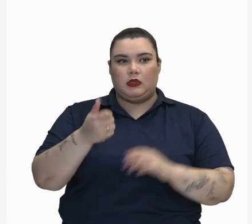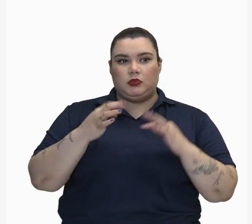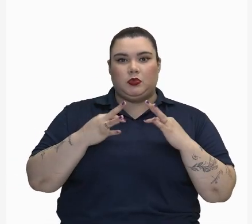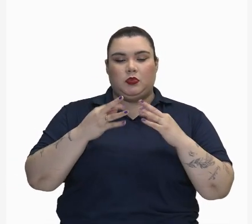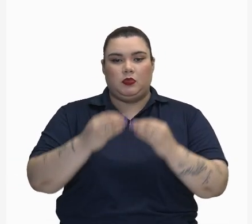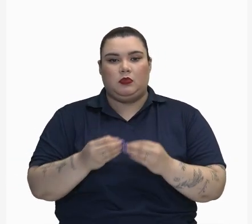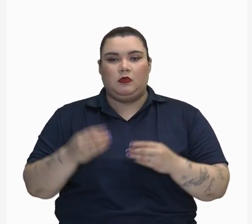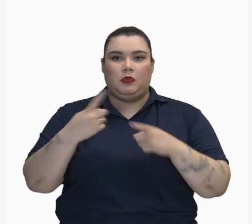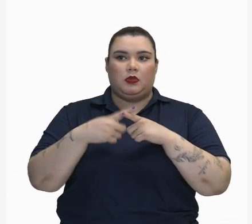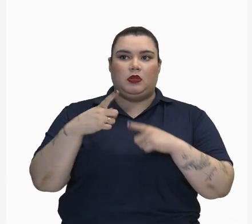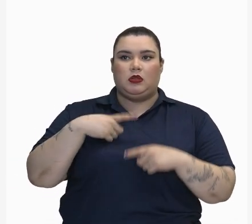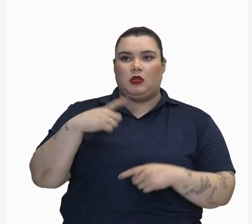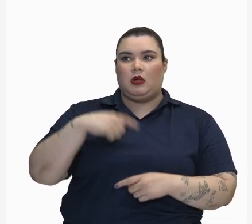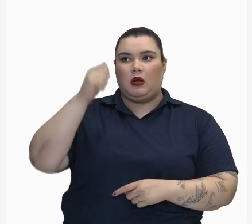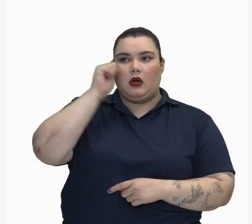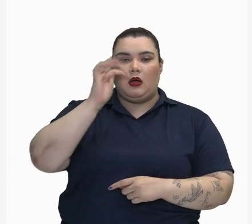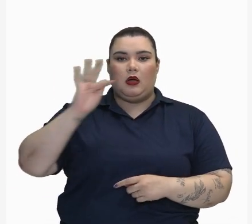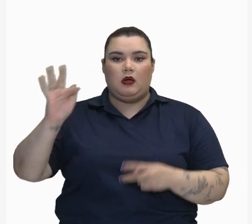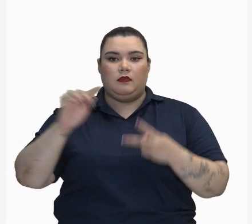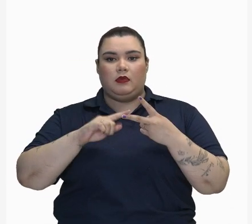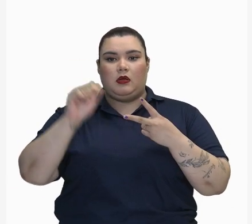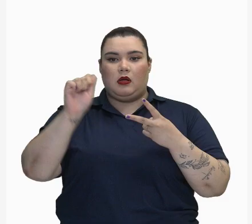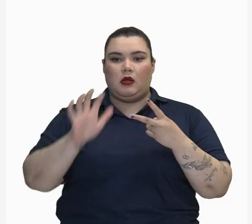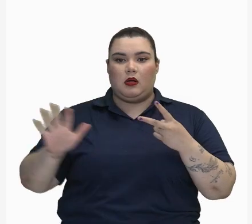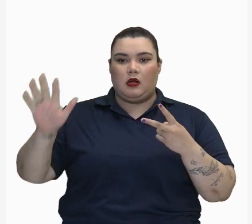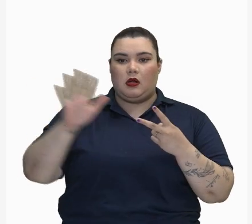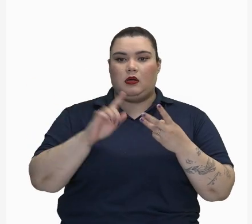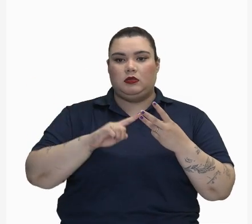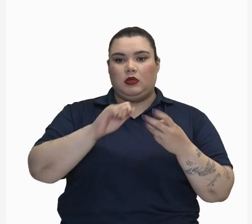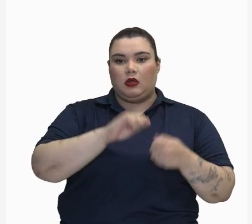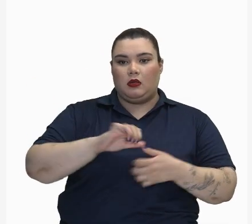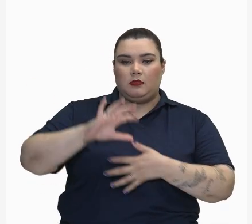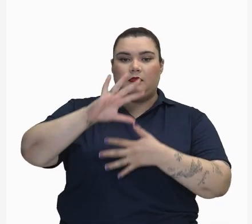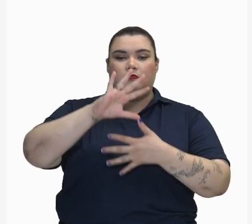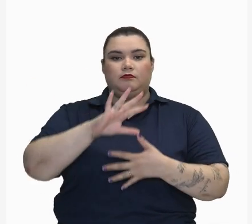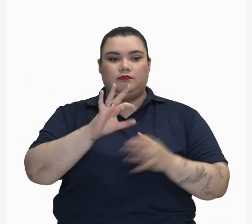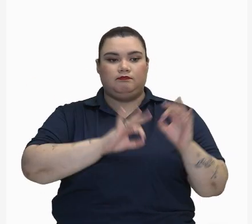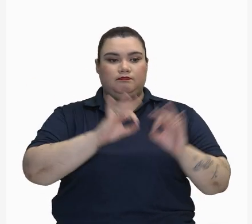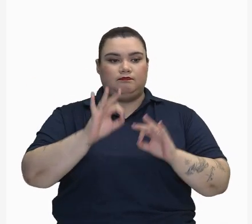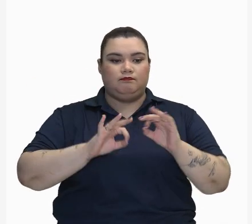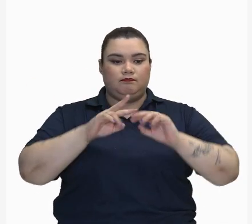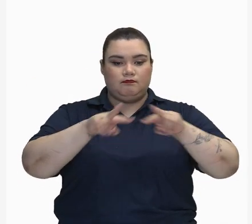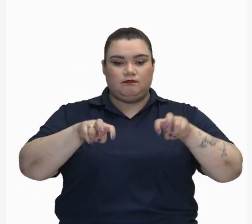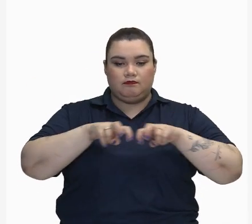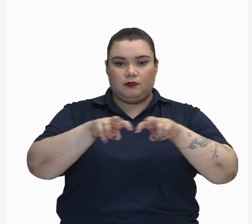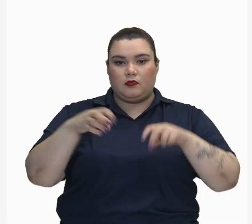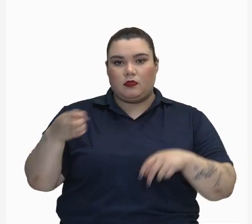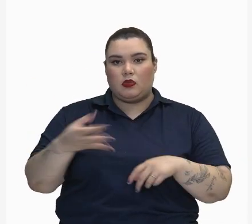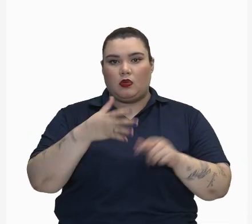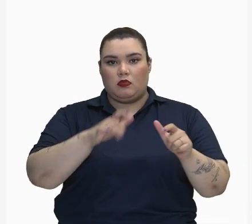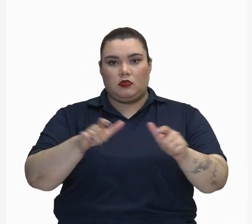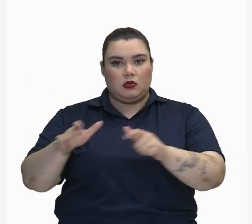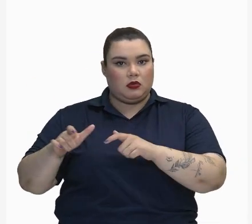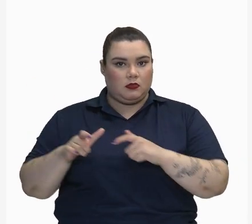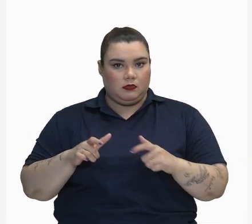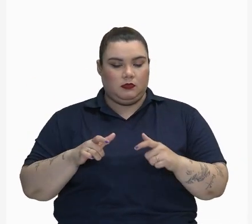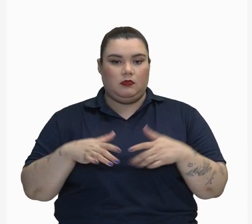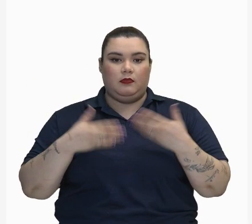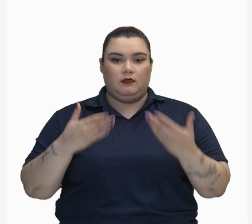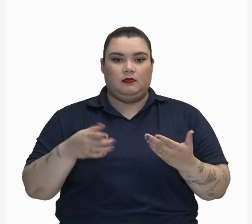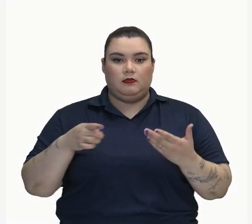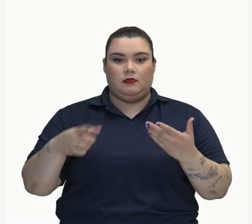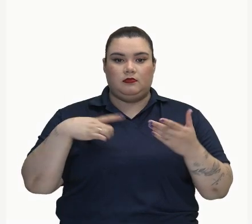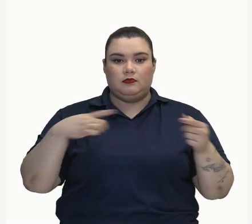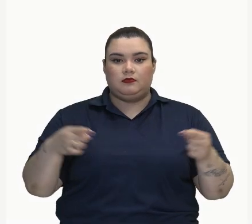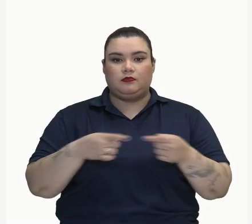a África, a Ásia, temos a América, né? Esse processo de exploração das novas terras. E isso faz com que